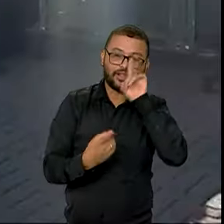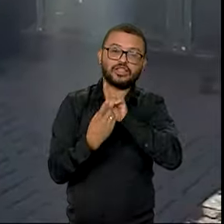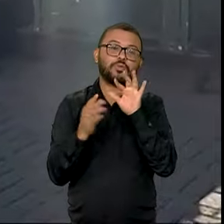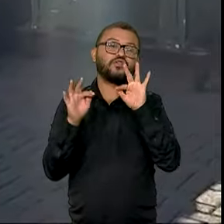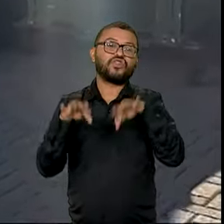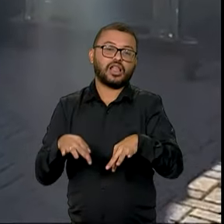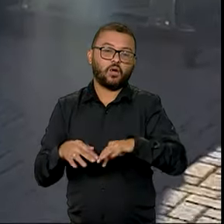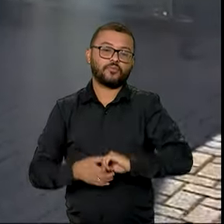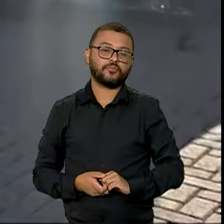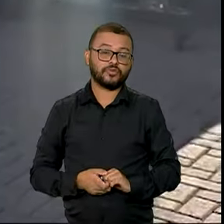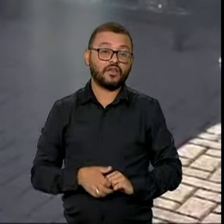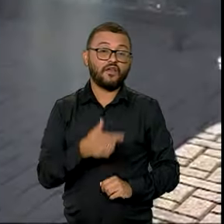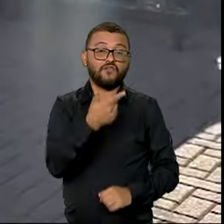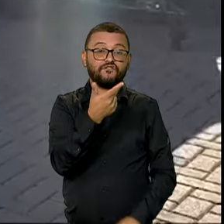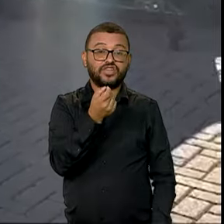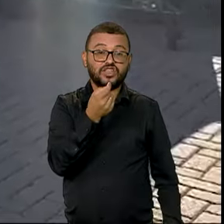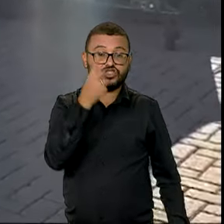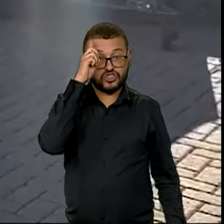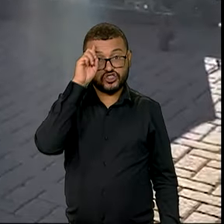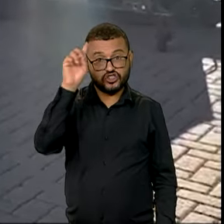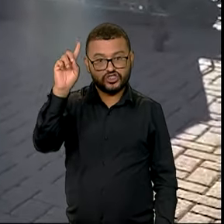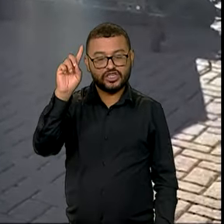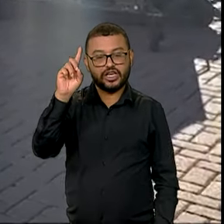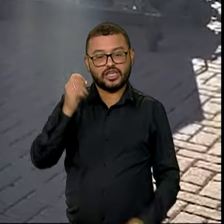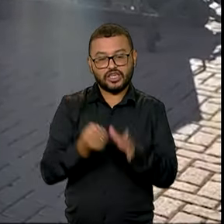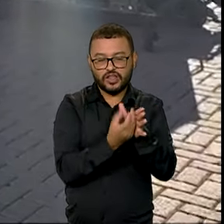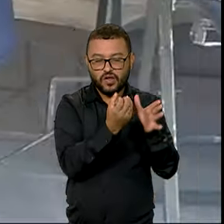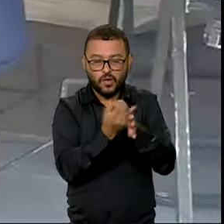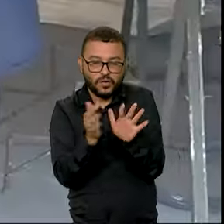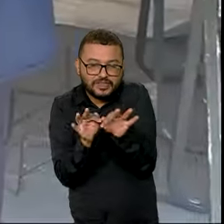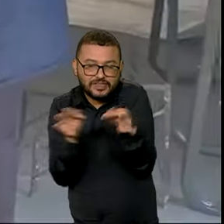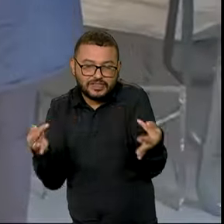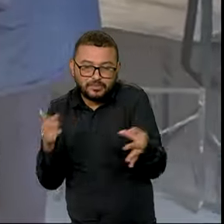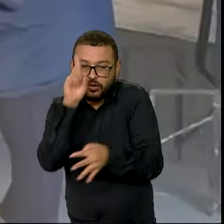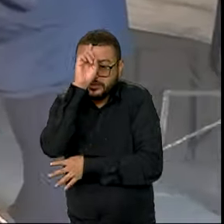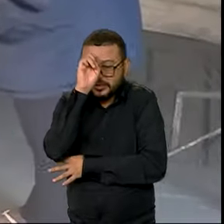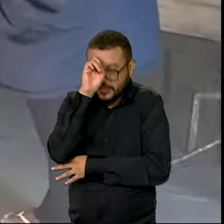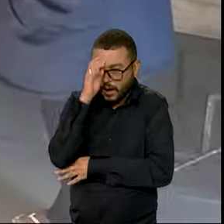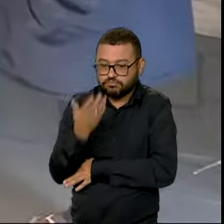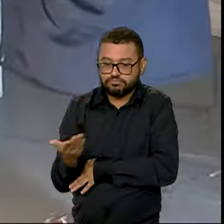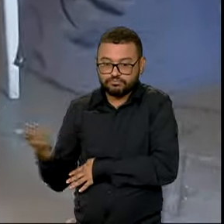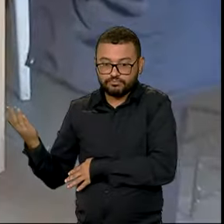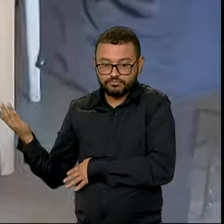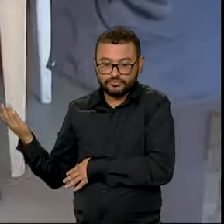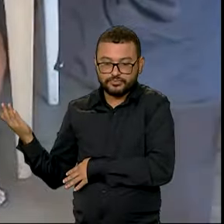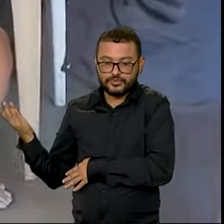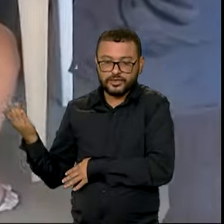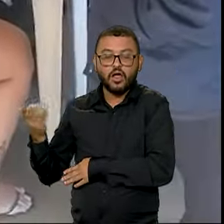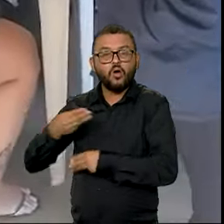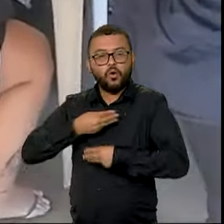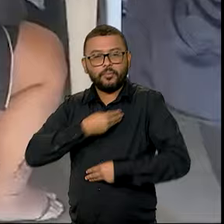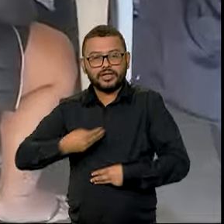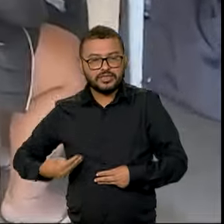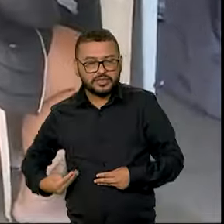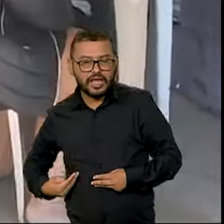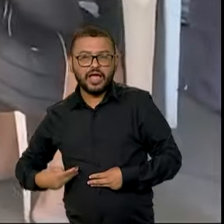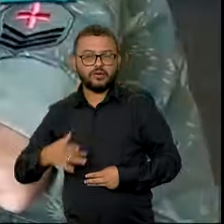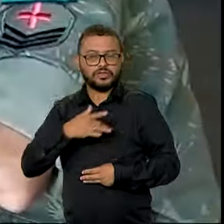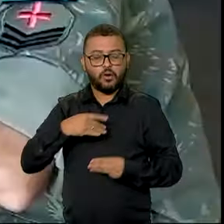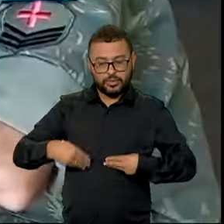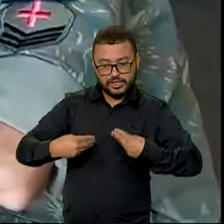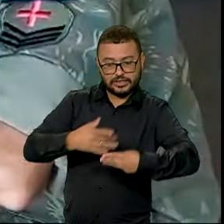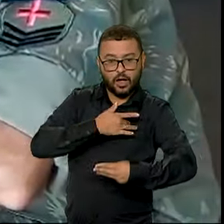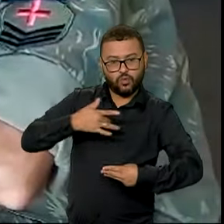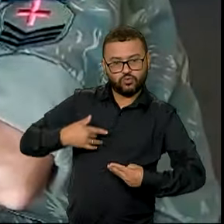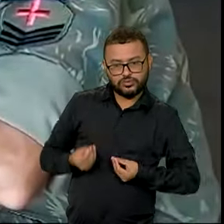final. Em 20 dias, 10 hospitais foram instalados pelo governo federal. O Ministério da Saúde também enviou insumos, medicamentos,